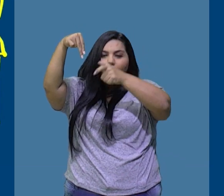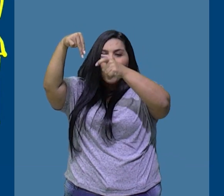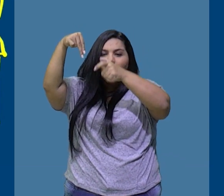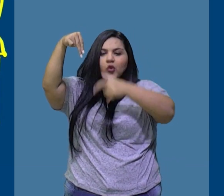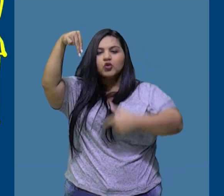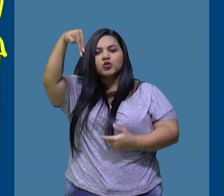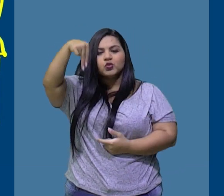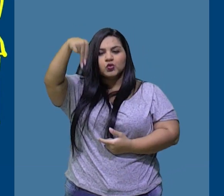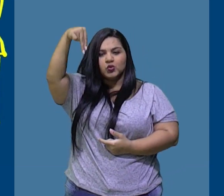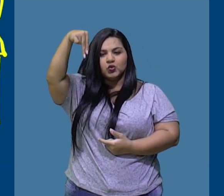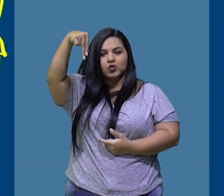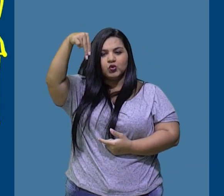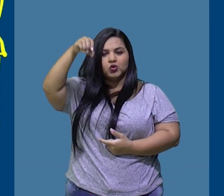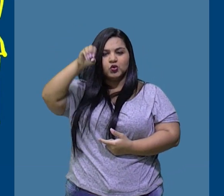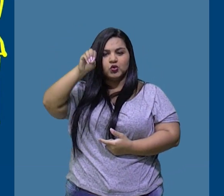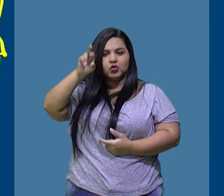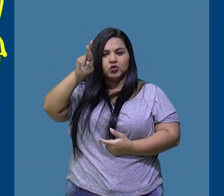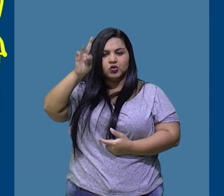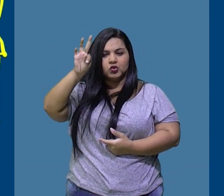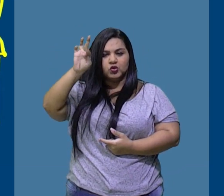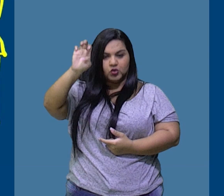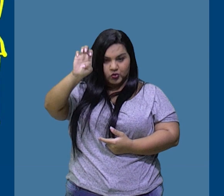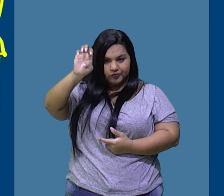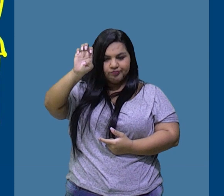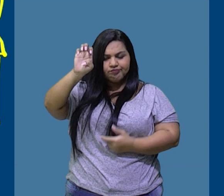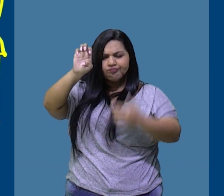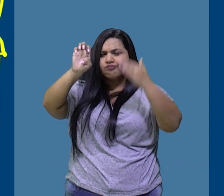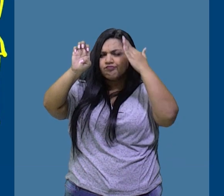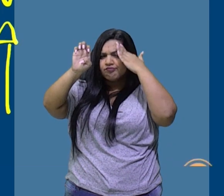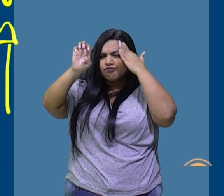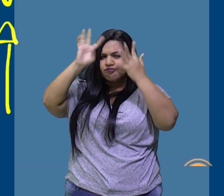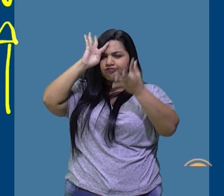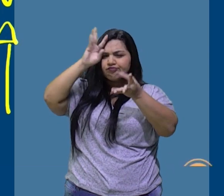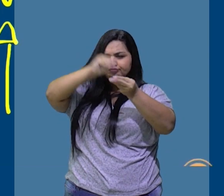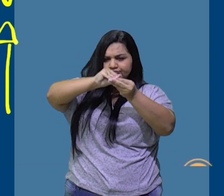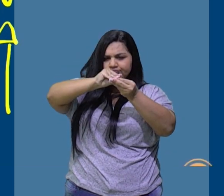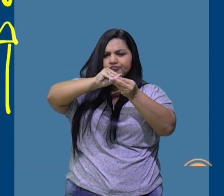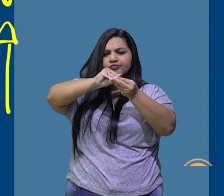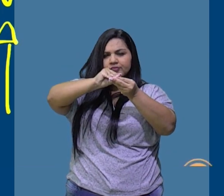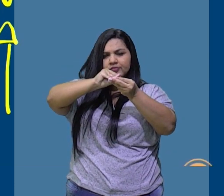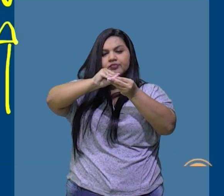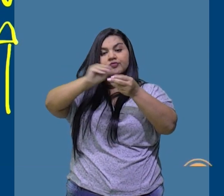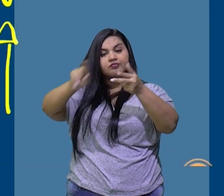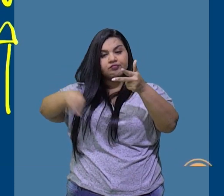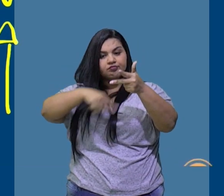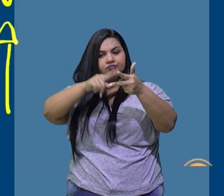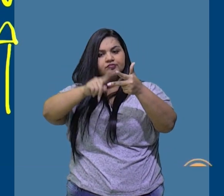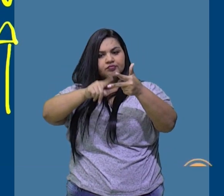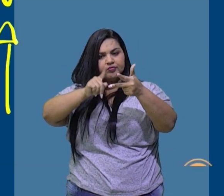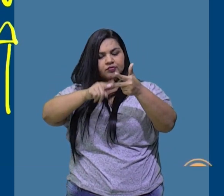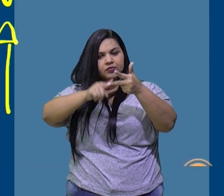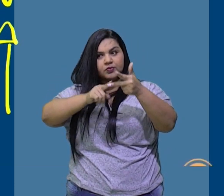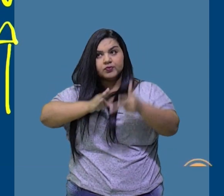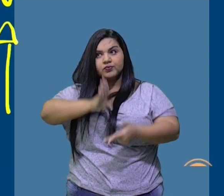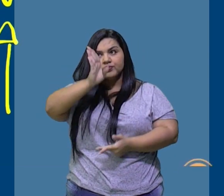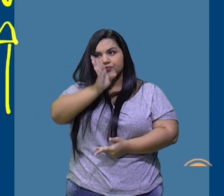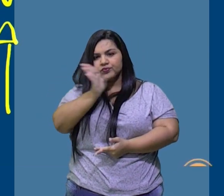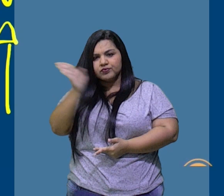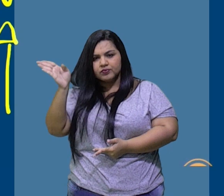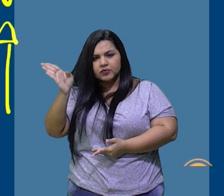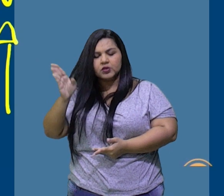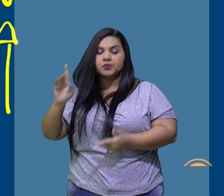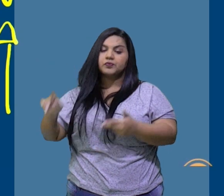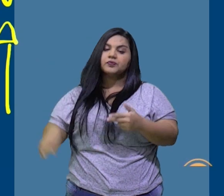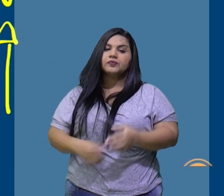norte naquele mapa, né? Então, esse terceiro elemento de um mapa que é a orientação.